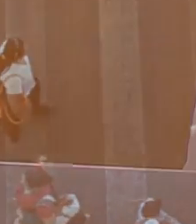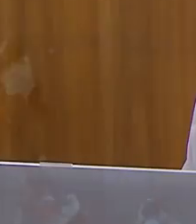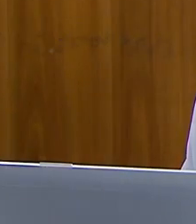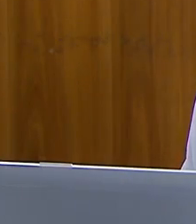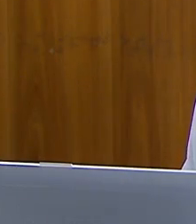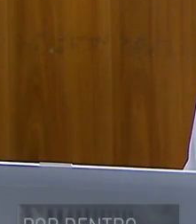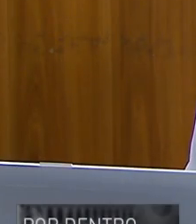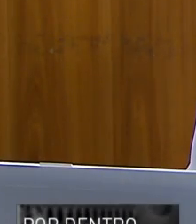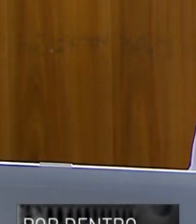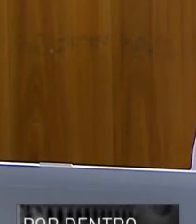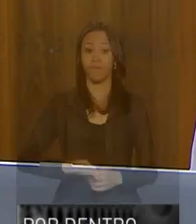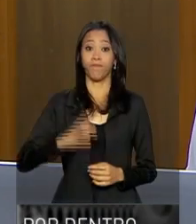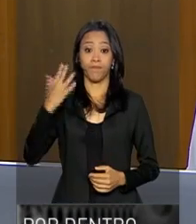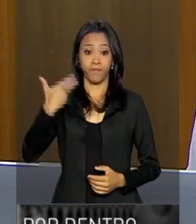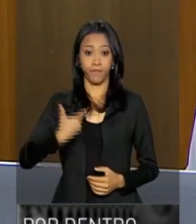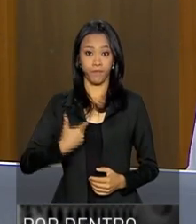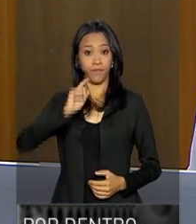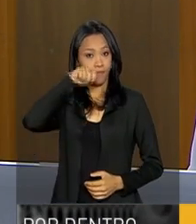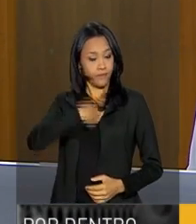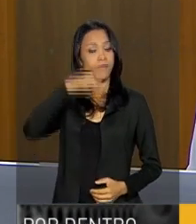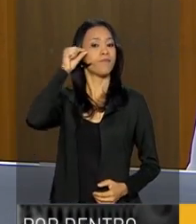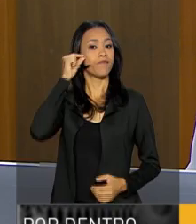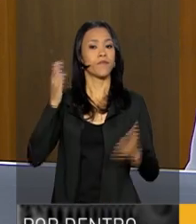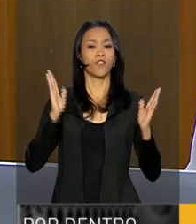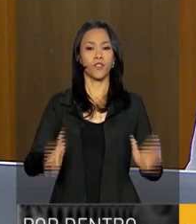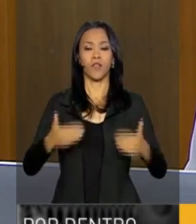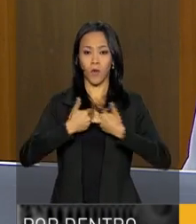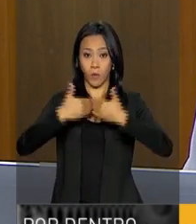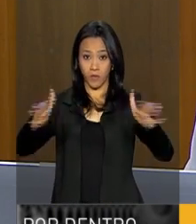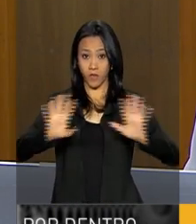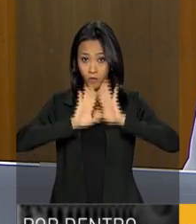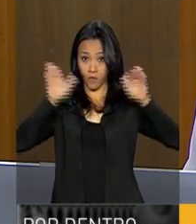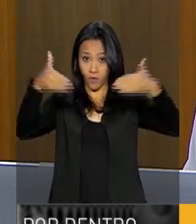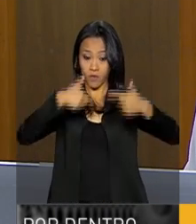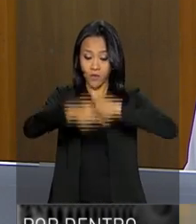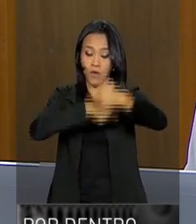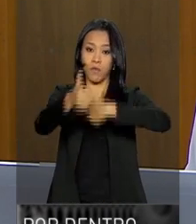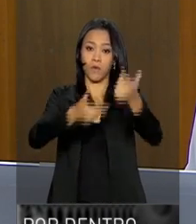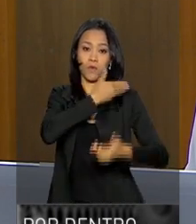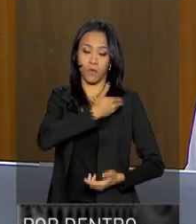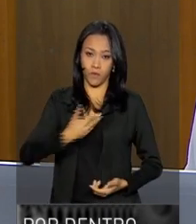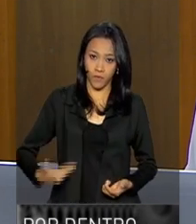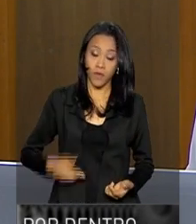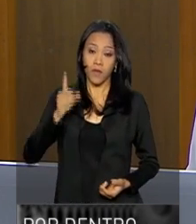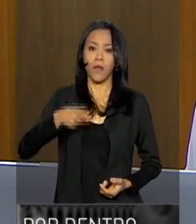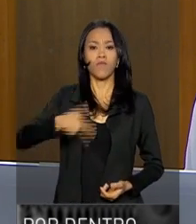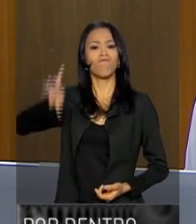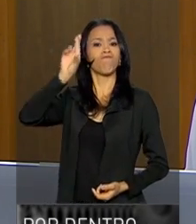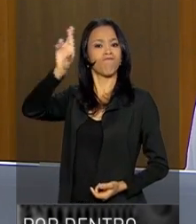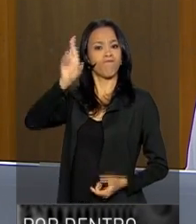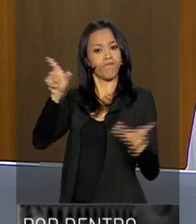sou taisa dias e estamos no ar com o programa por dentro do governo produzido e coordenado pela secretaria de comunicação social